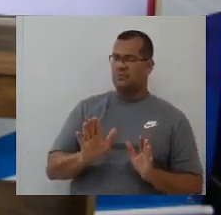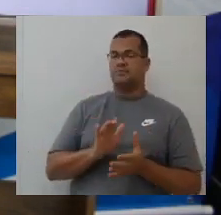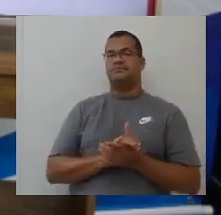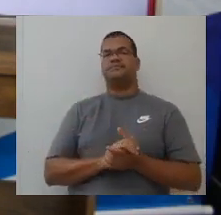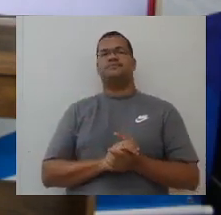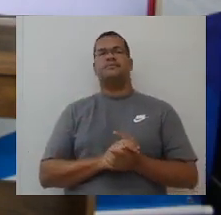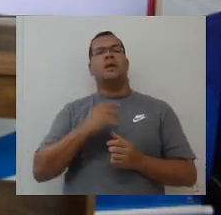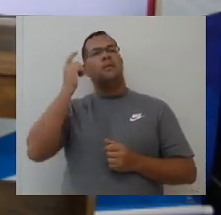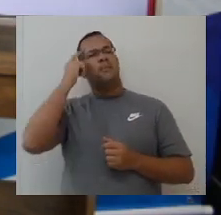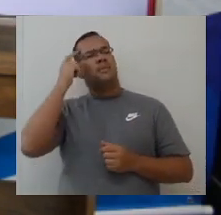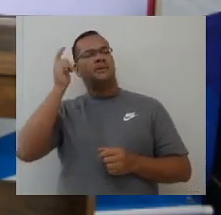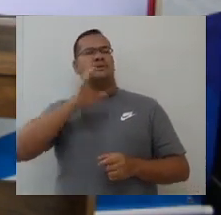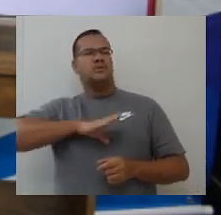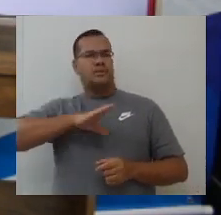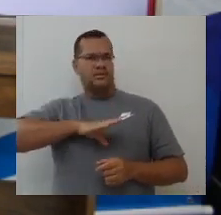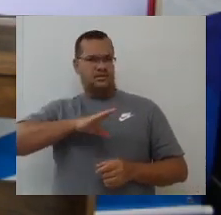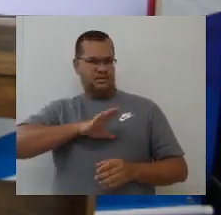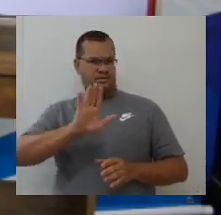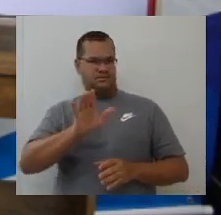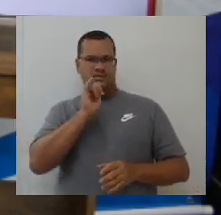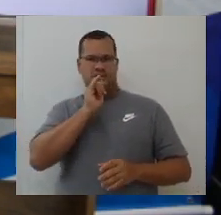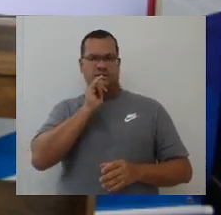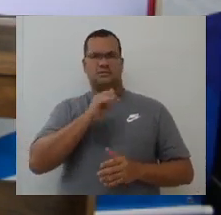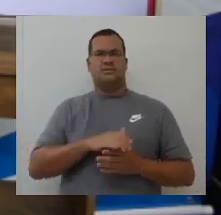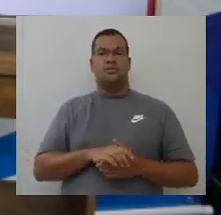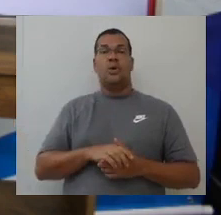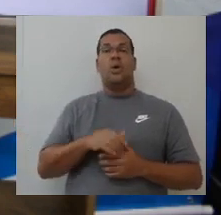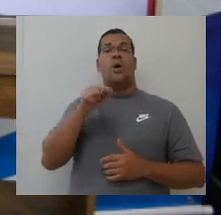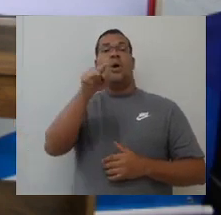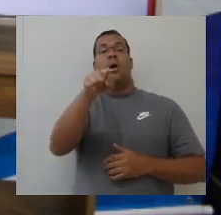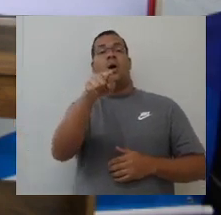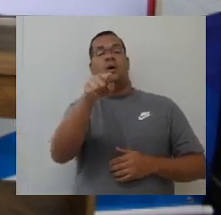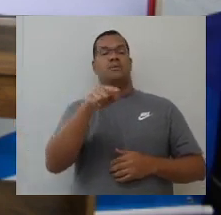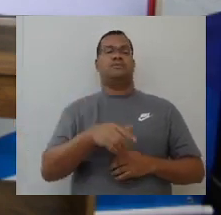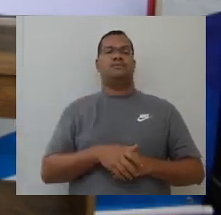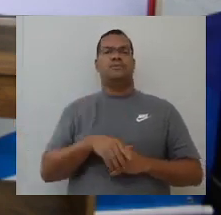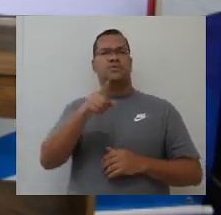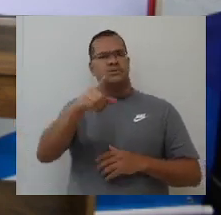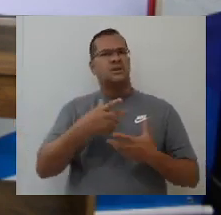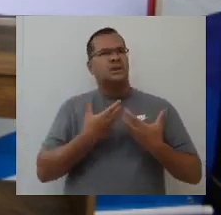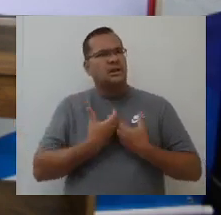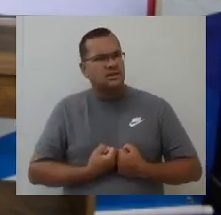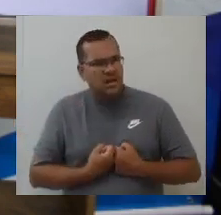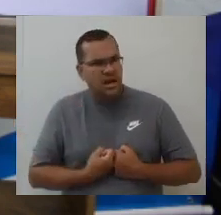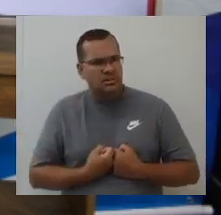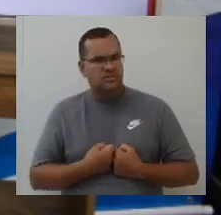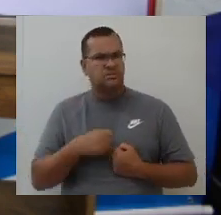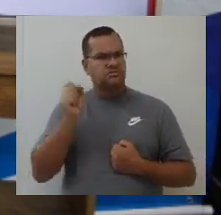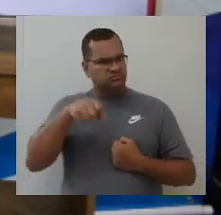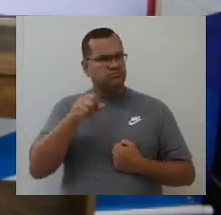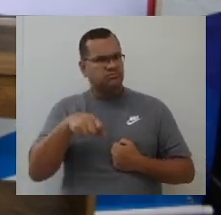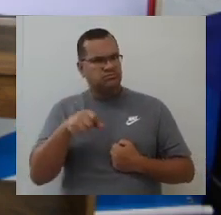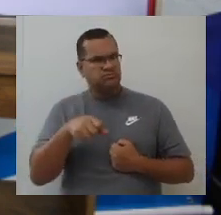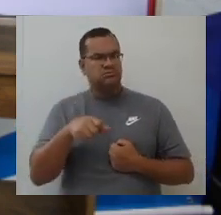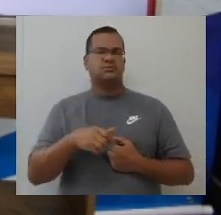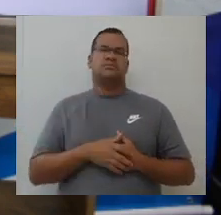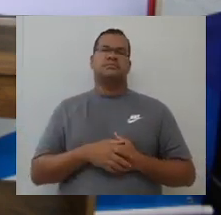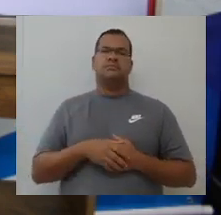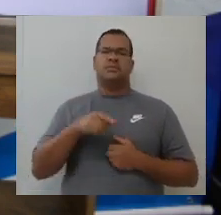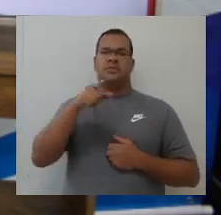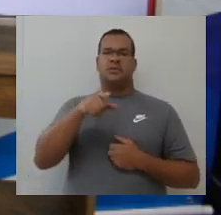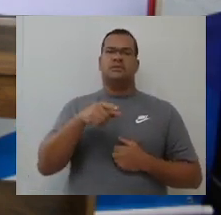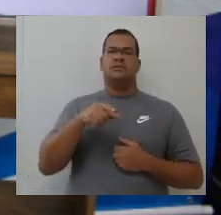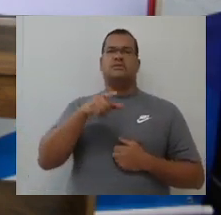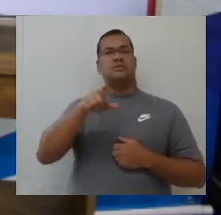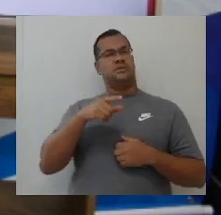na língua portuguesa mesmo. Vou te dar um exemplo. Eu digo para você, ó, você tá cansado, não tá? Você tá cansado, não